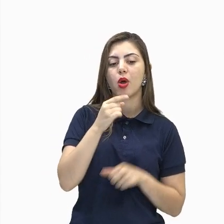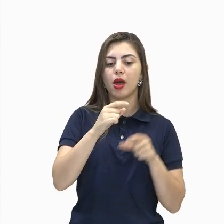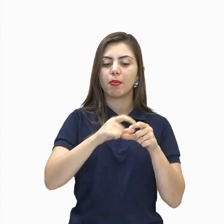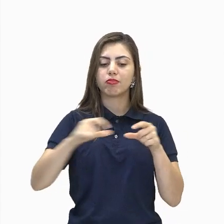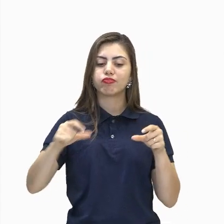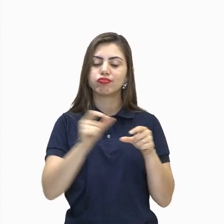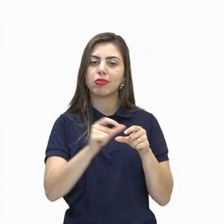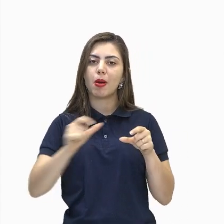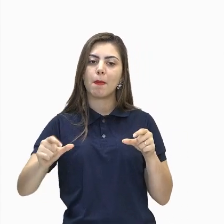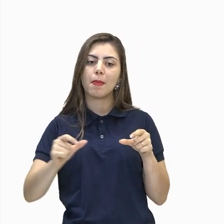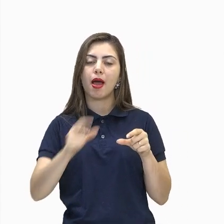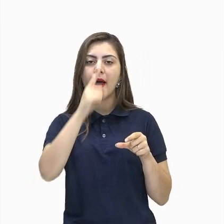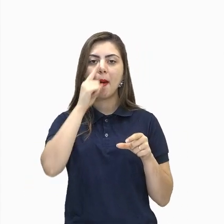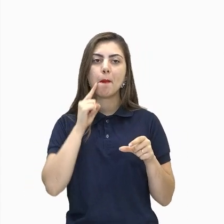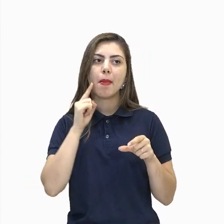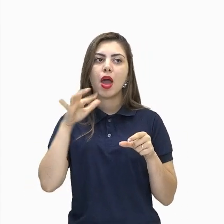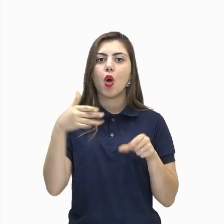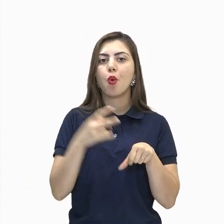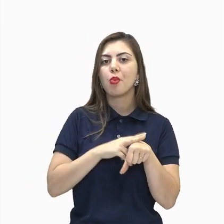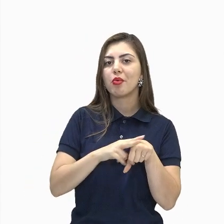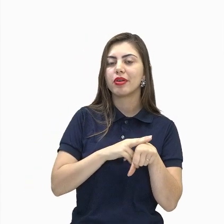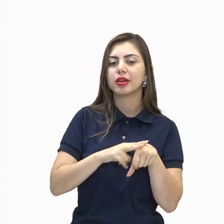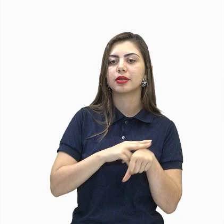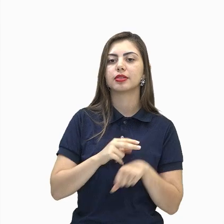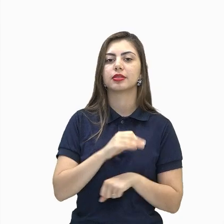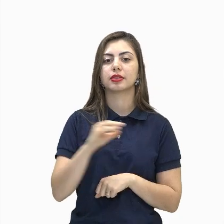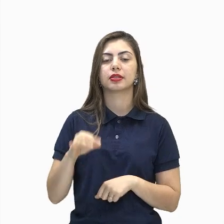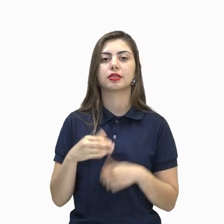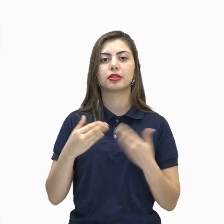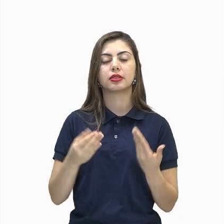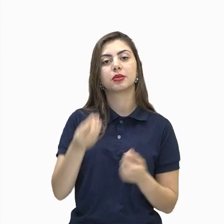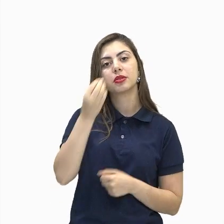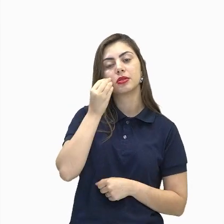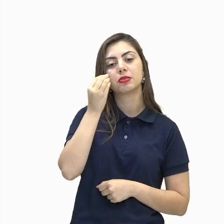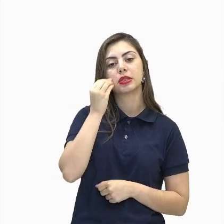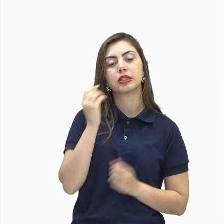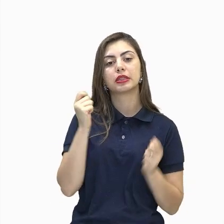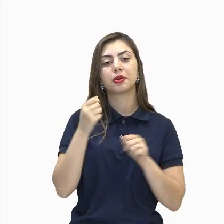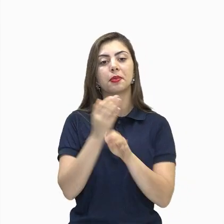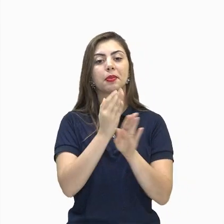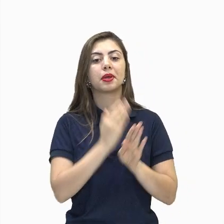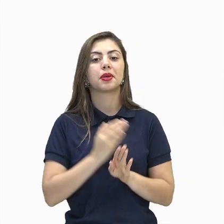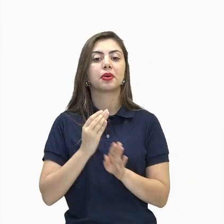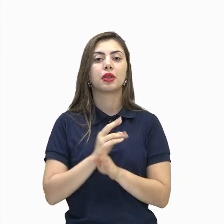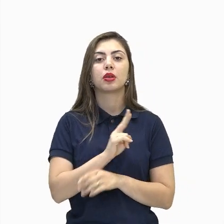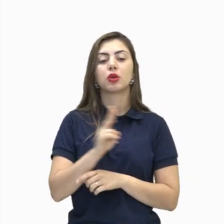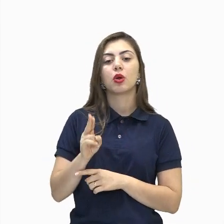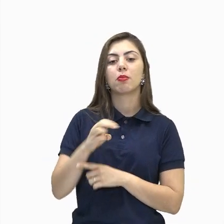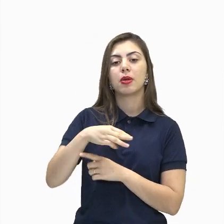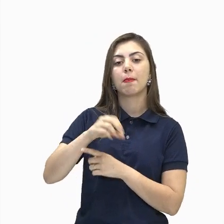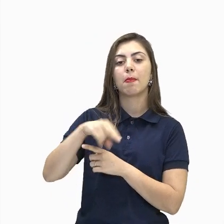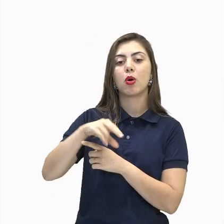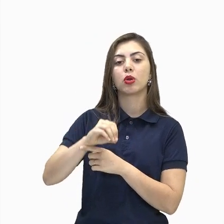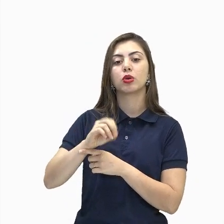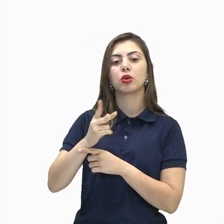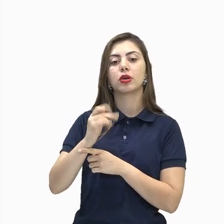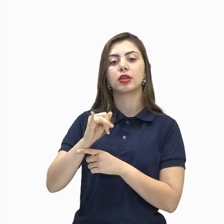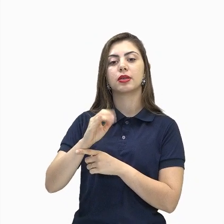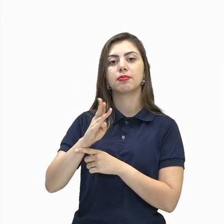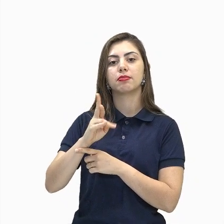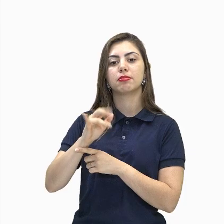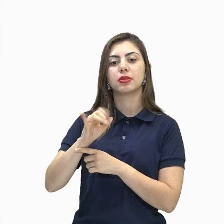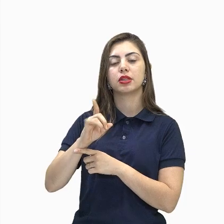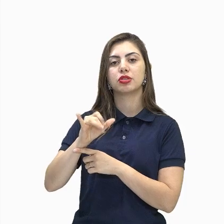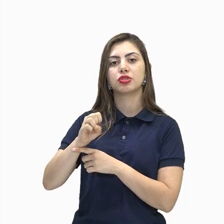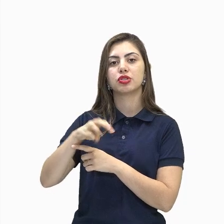ela amarela ou verde. E assim, esse experimento também pode ser conhecido como monohibridismo.